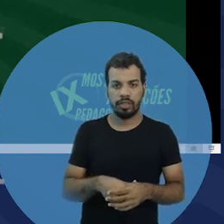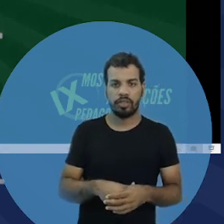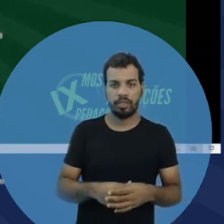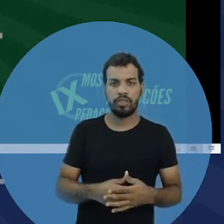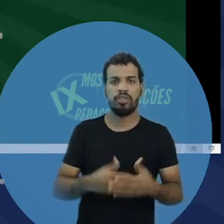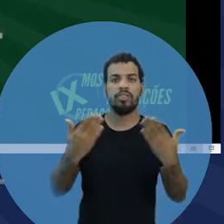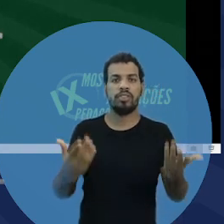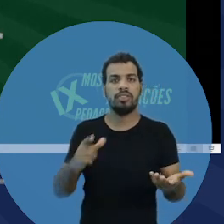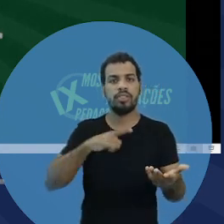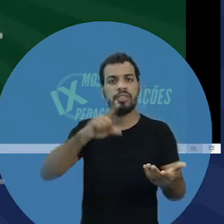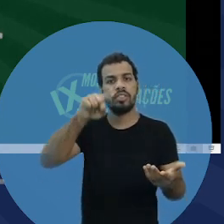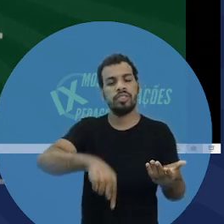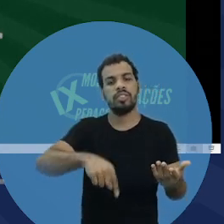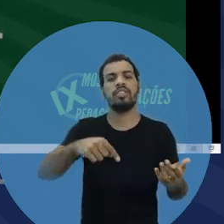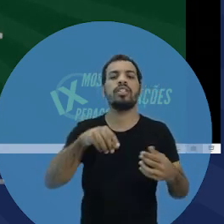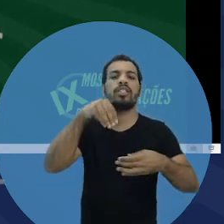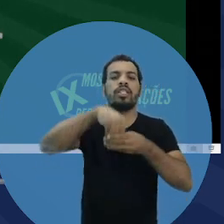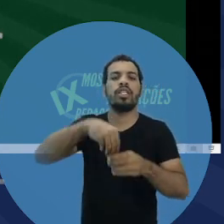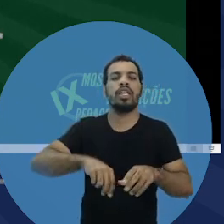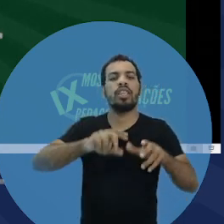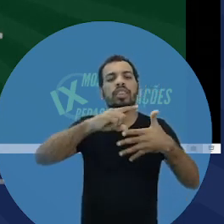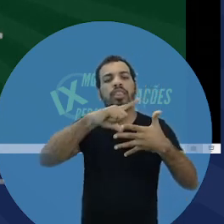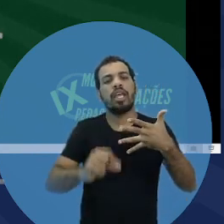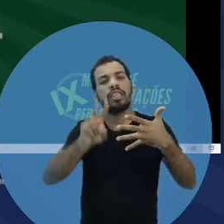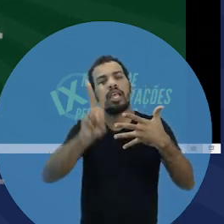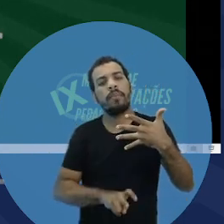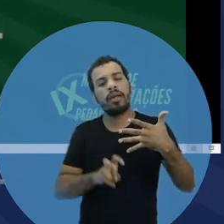das temáticas que nós temos no nosso núcleo de gênero.